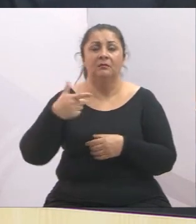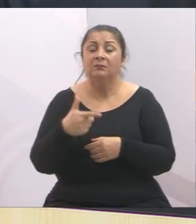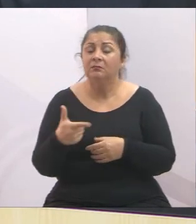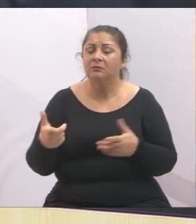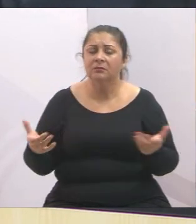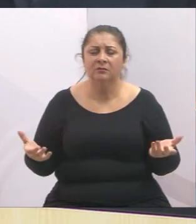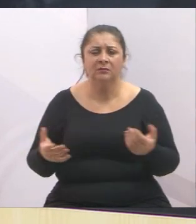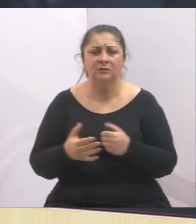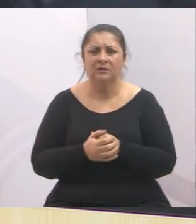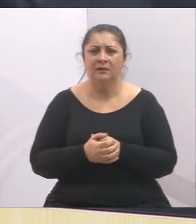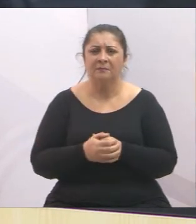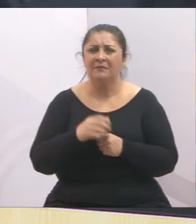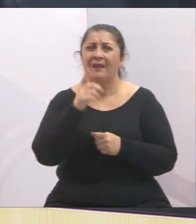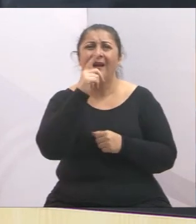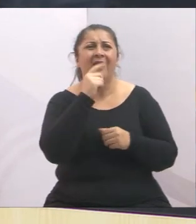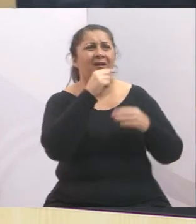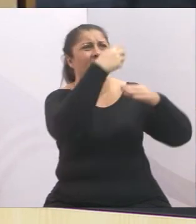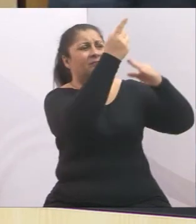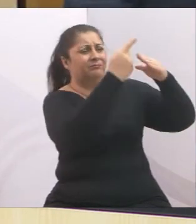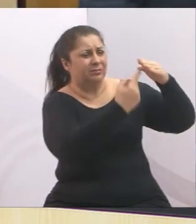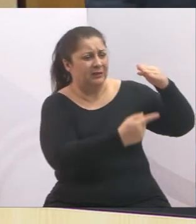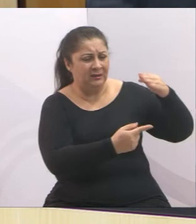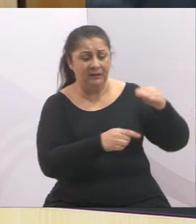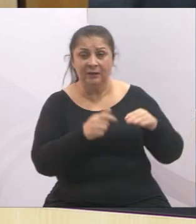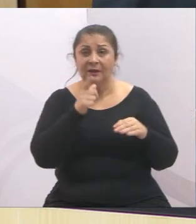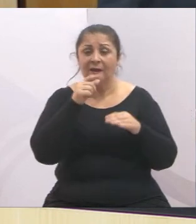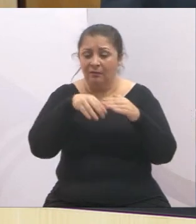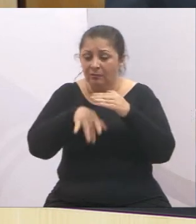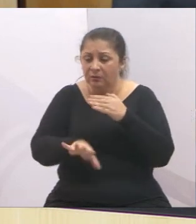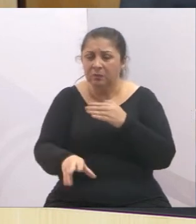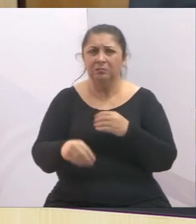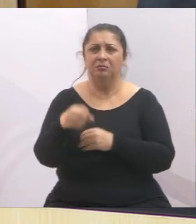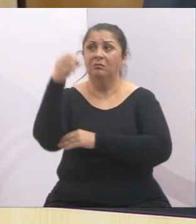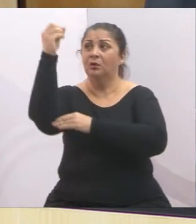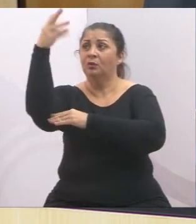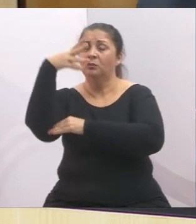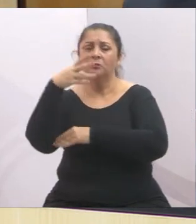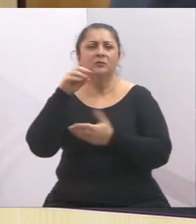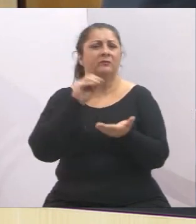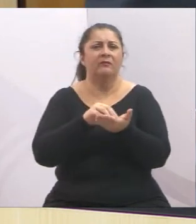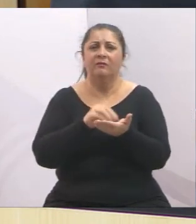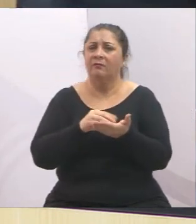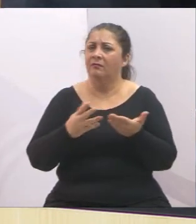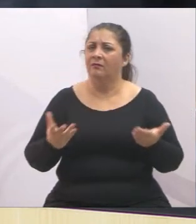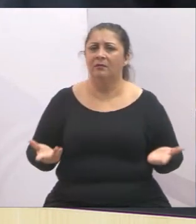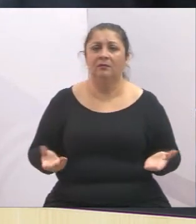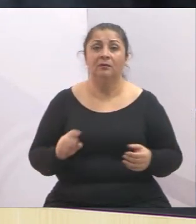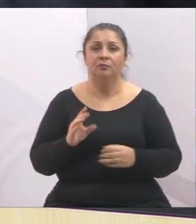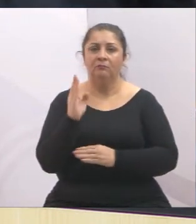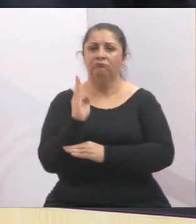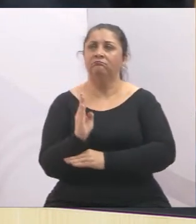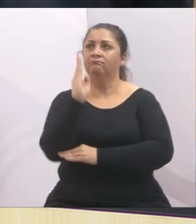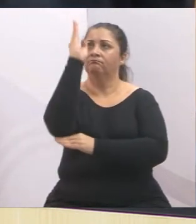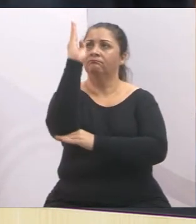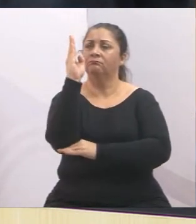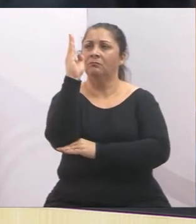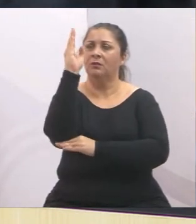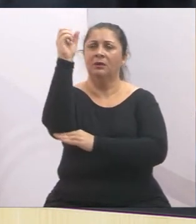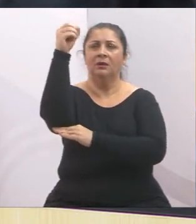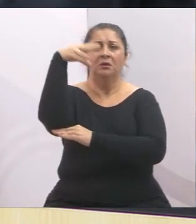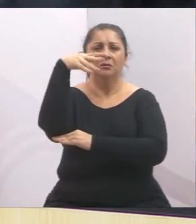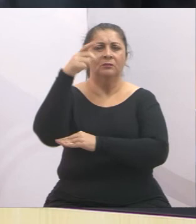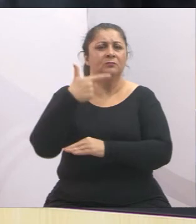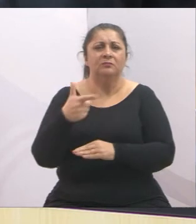estrutural, infiltração, contenção de água, falta de iluminação à área externa, só colocação do poste, que é suficiente pela extensão